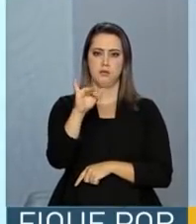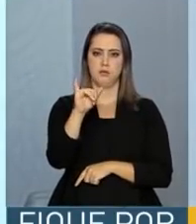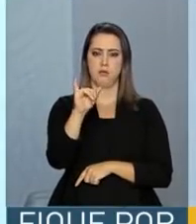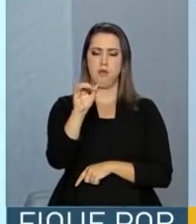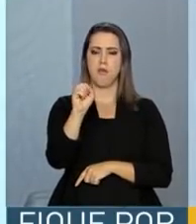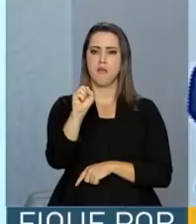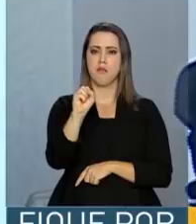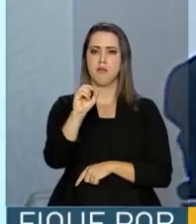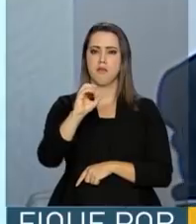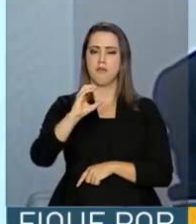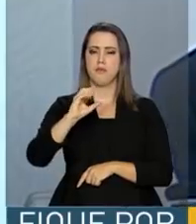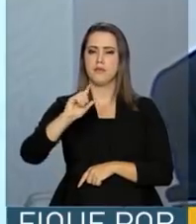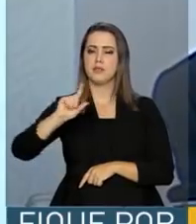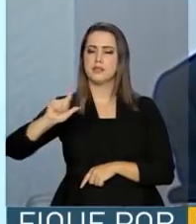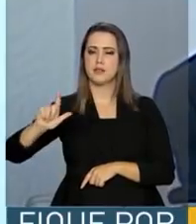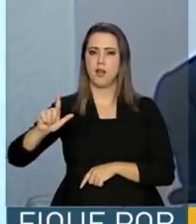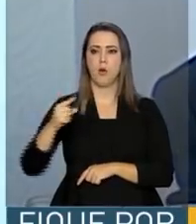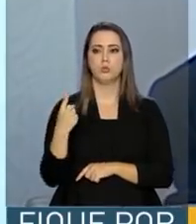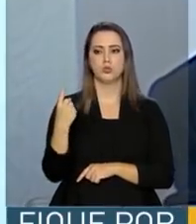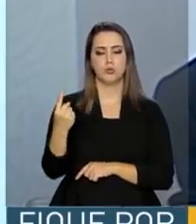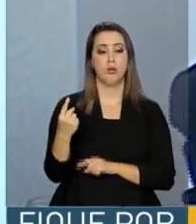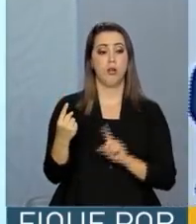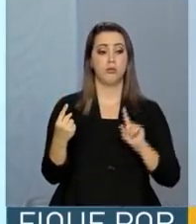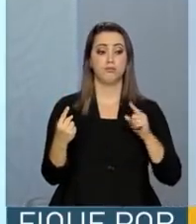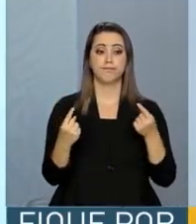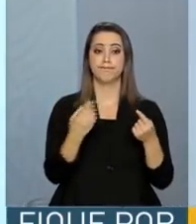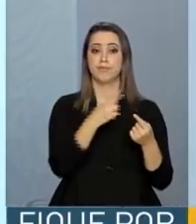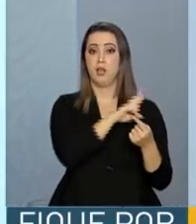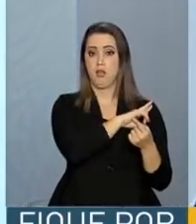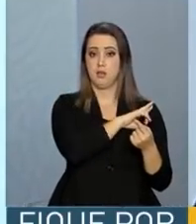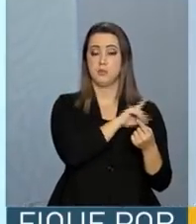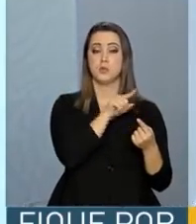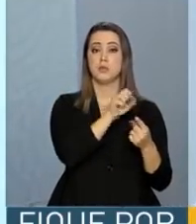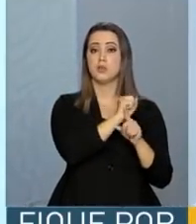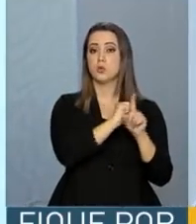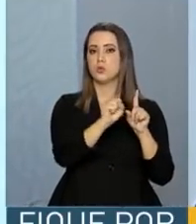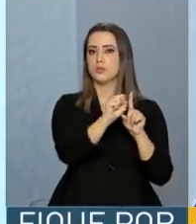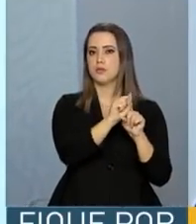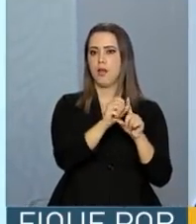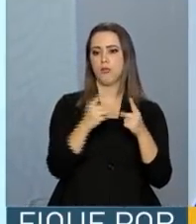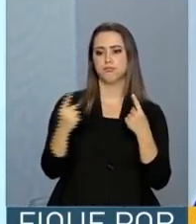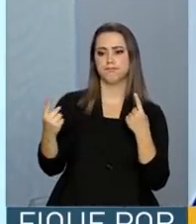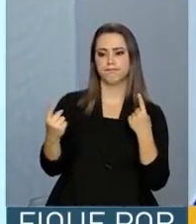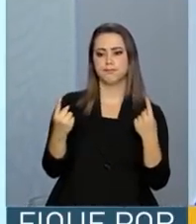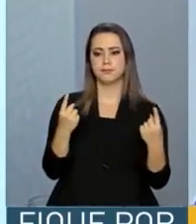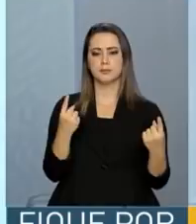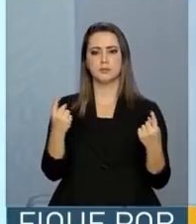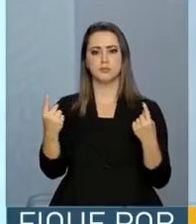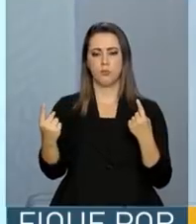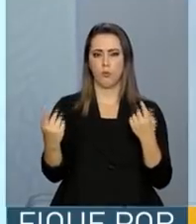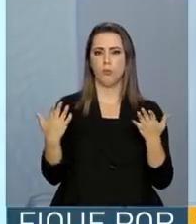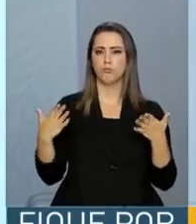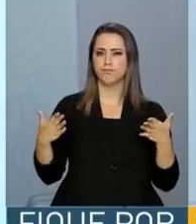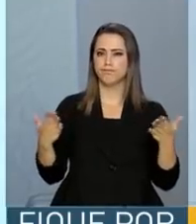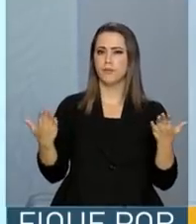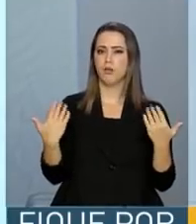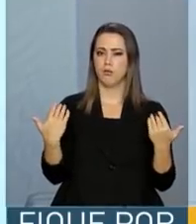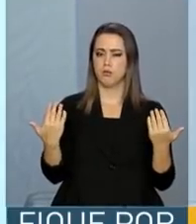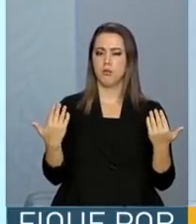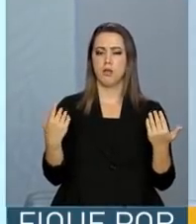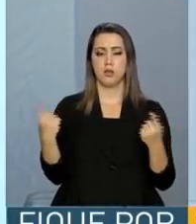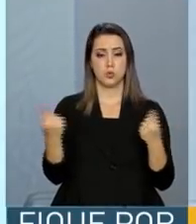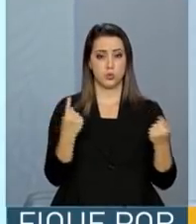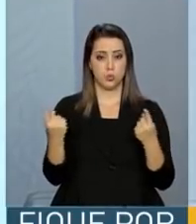ea responsabilidade social do outro lado daí a reforma é trabalhista como de resto no